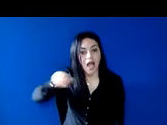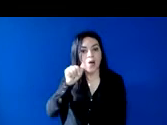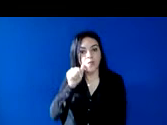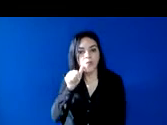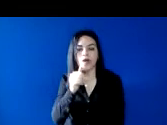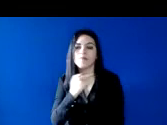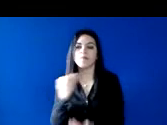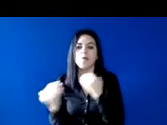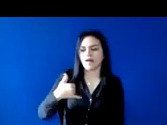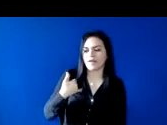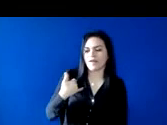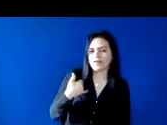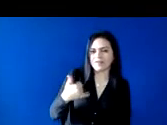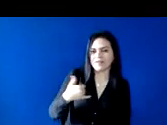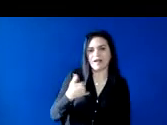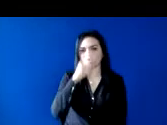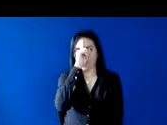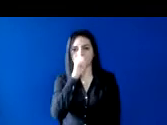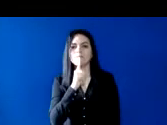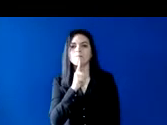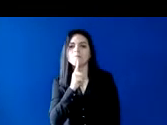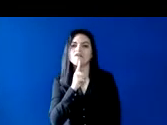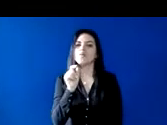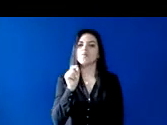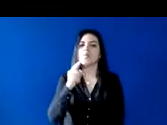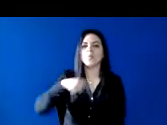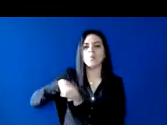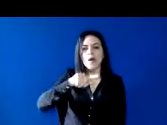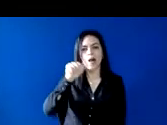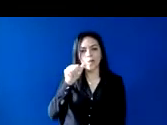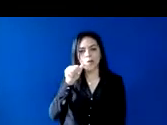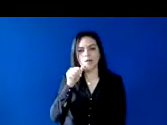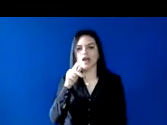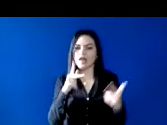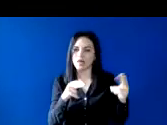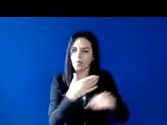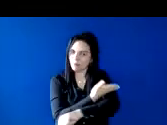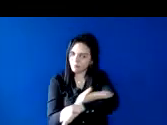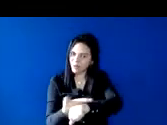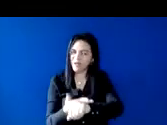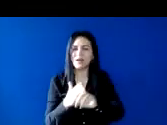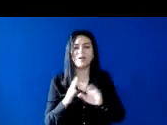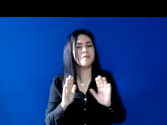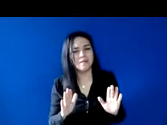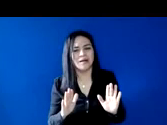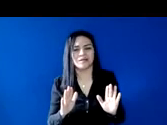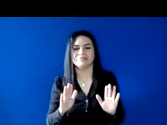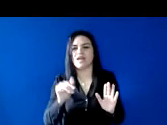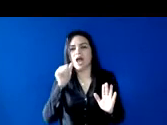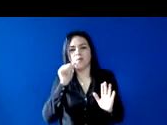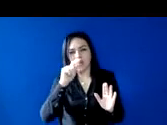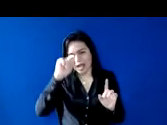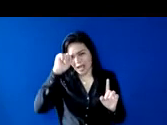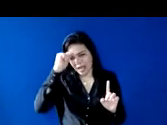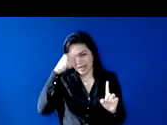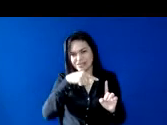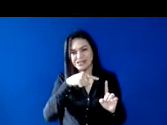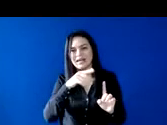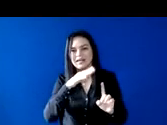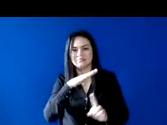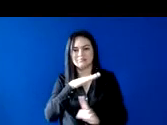tinham idade média e perfil de morbidade semelhante às mulheres brancas, mas elas foram internadas, isso foi